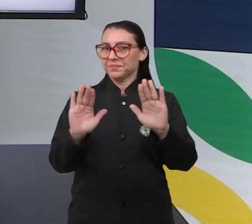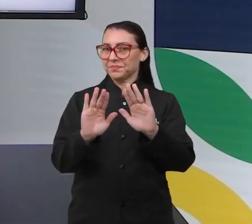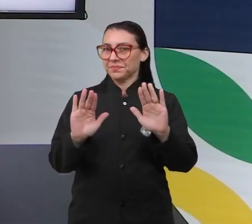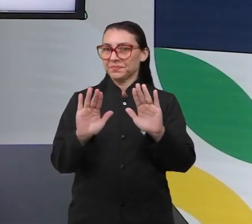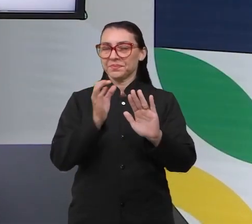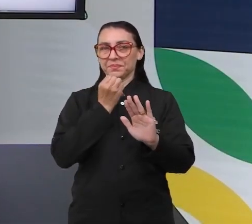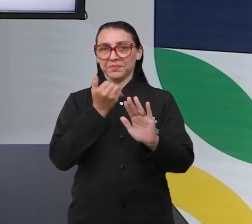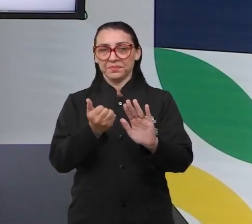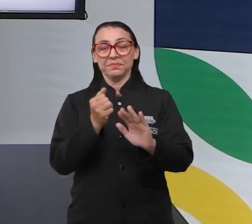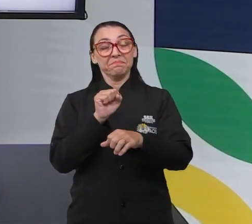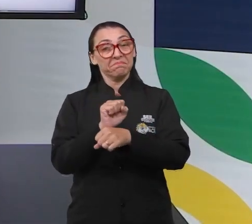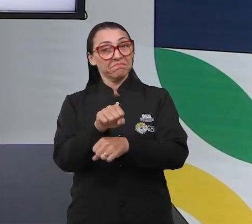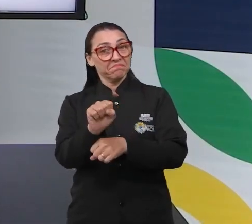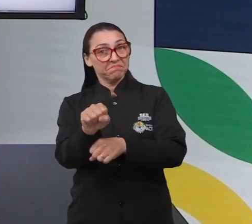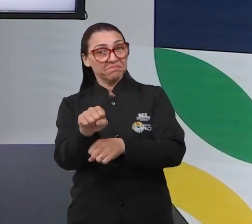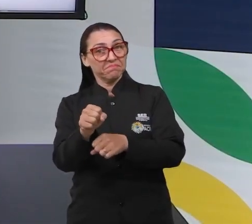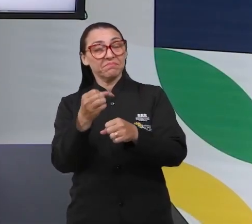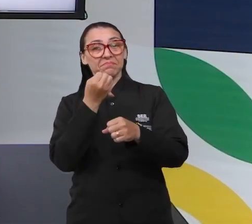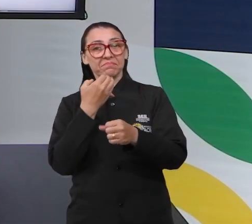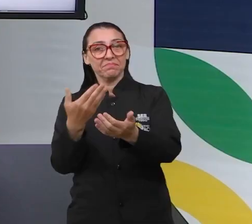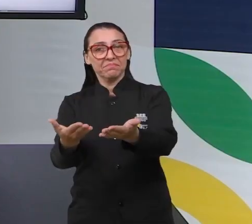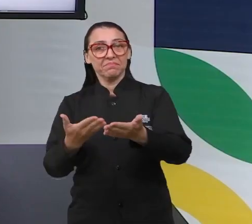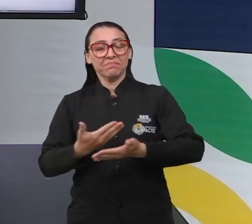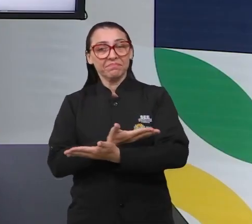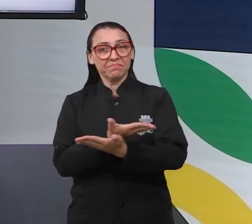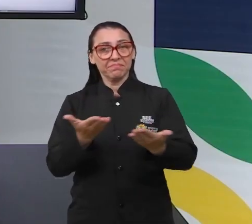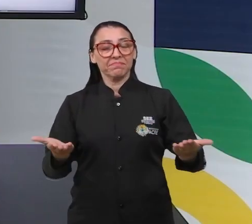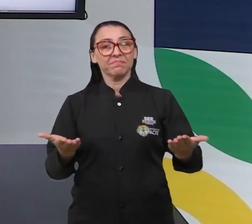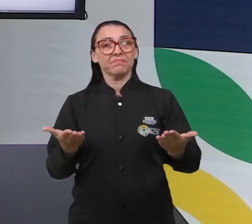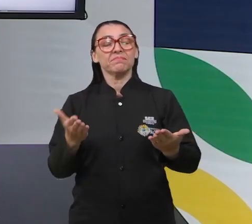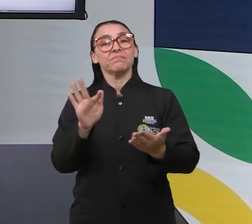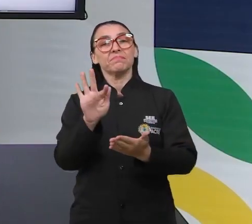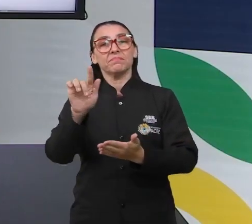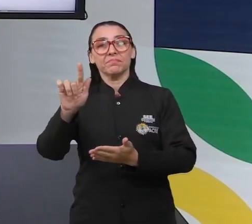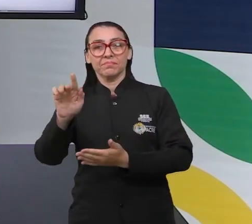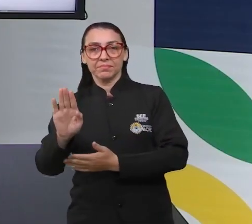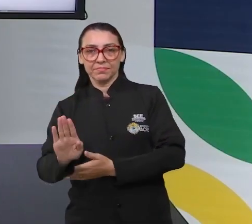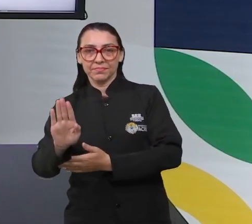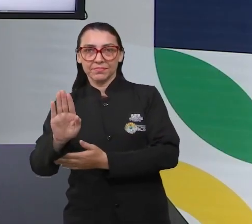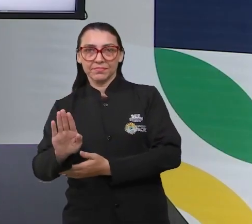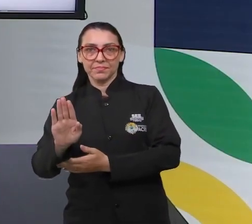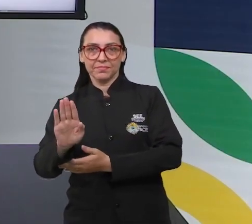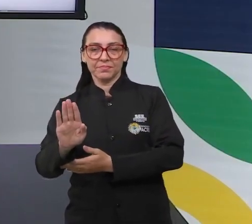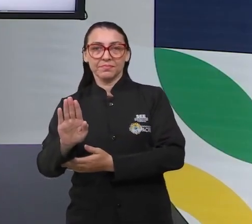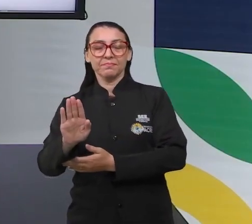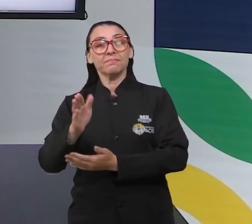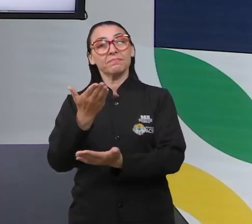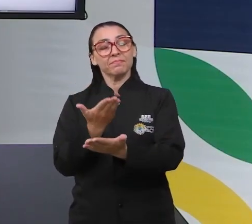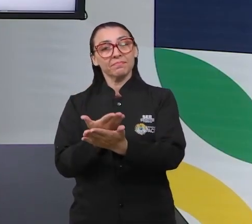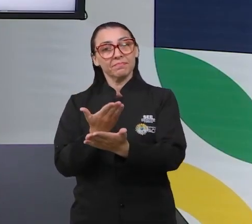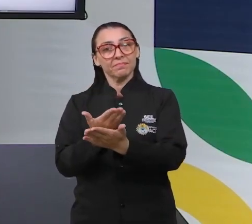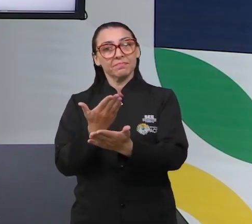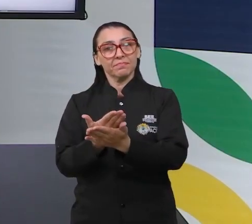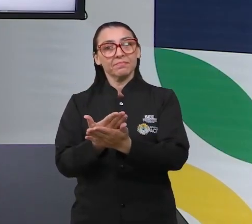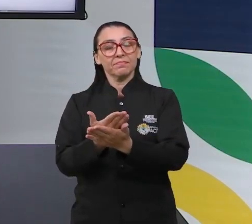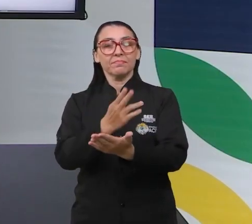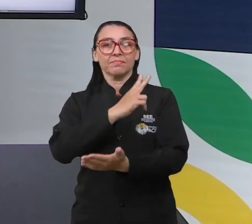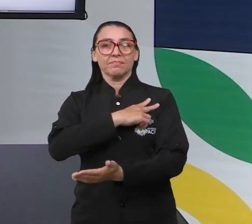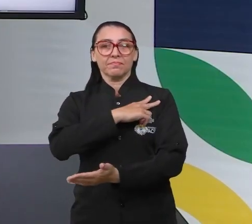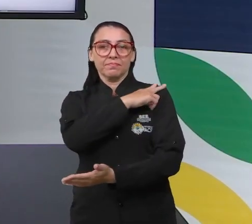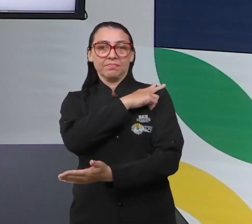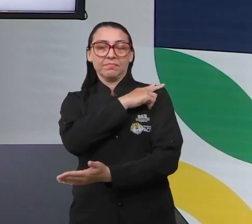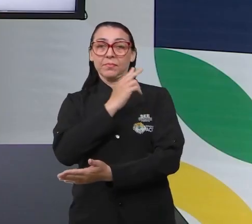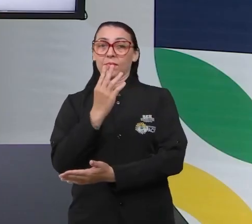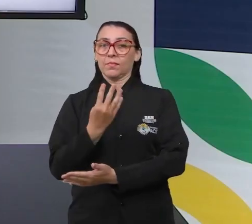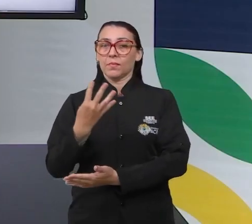Olá, tudo bem? Espero que sim. Sejam todos bem-vindos à nossa formação geral básica. Essa aula é da segunda série,